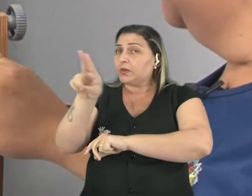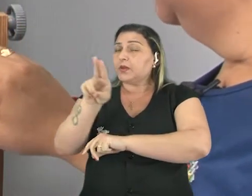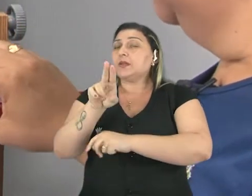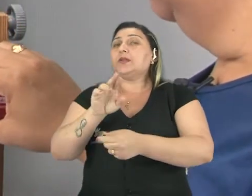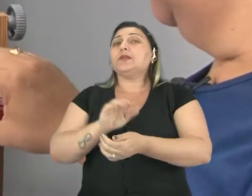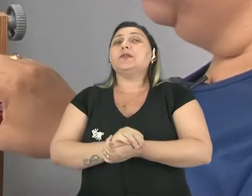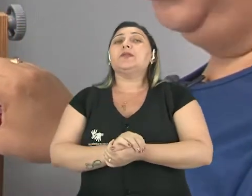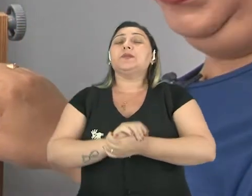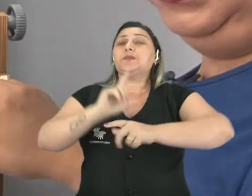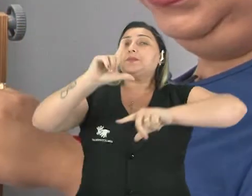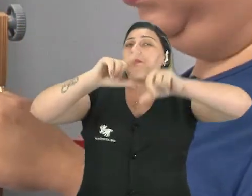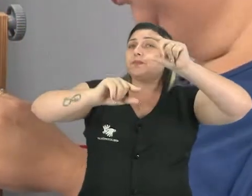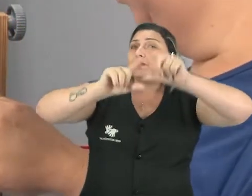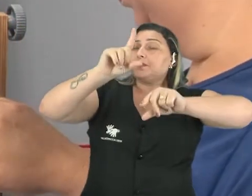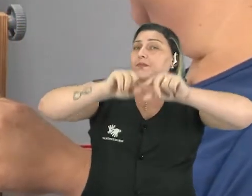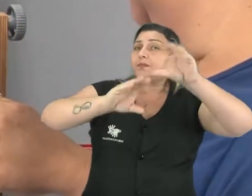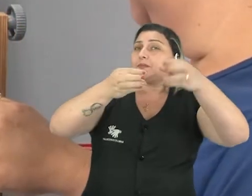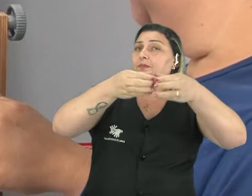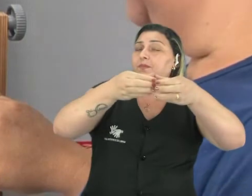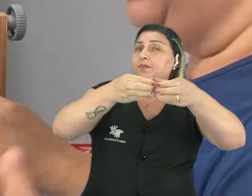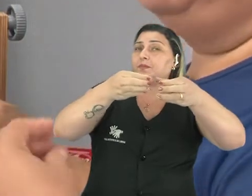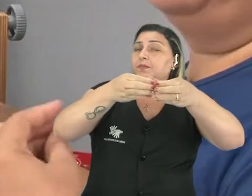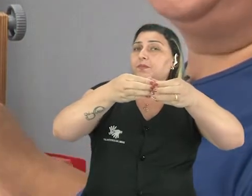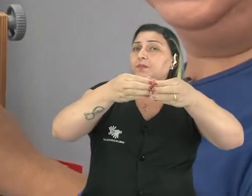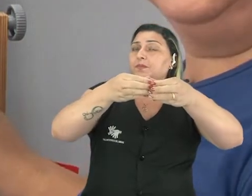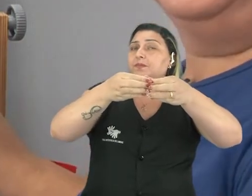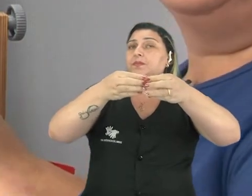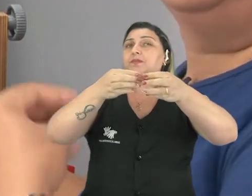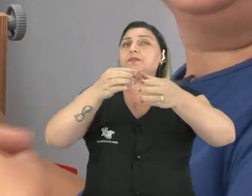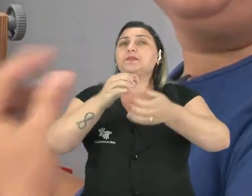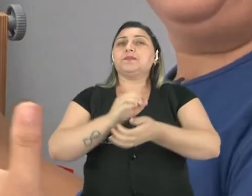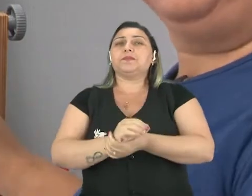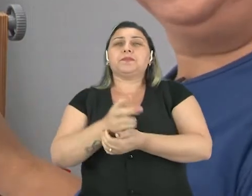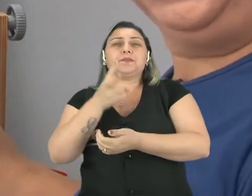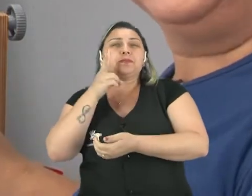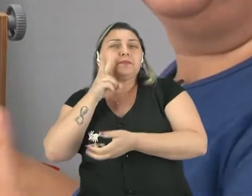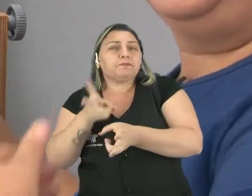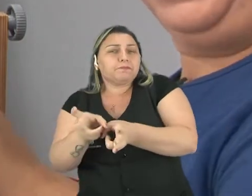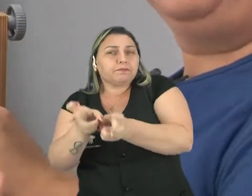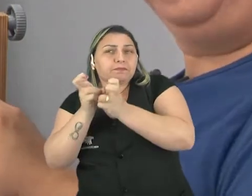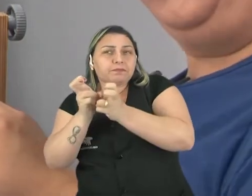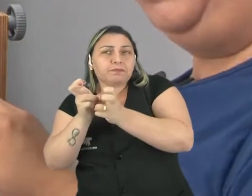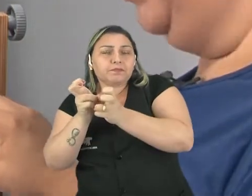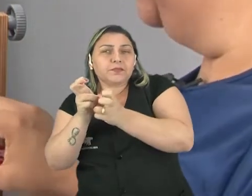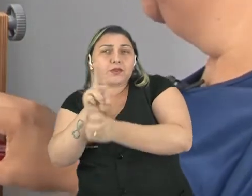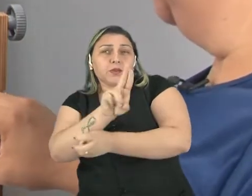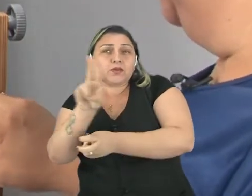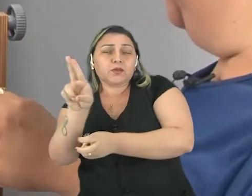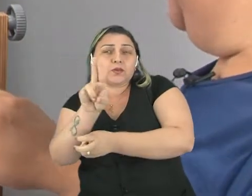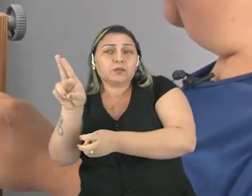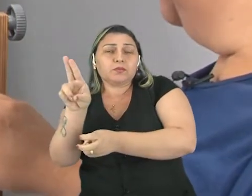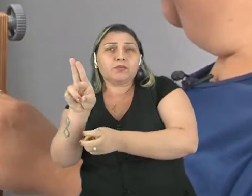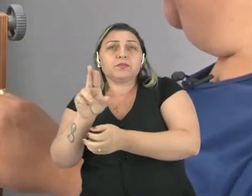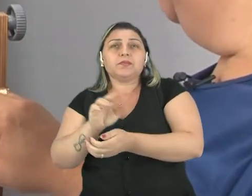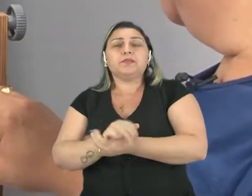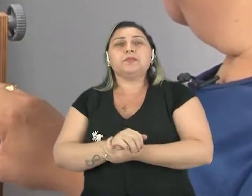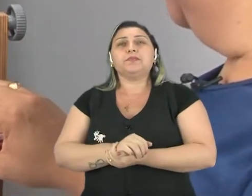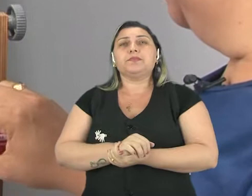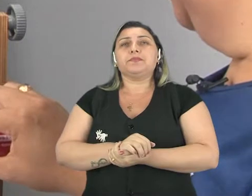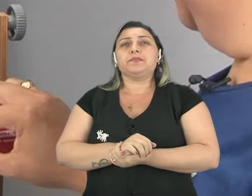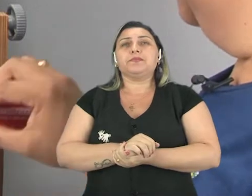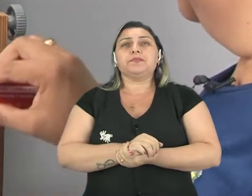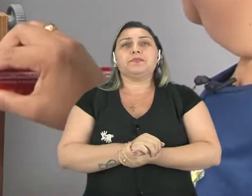uma constelação chamada... Criaram uma constelação, não, eles observaram a constelação e criaram um nome para ela, essa